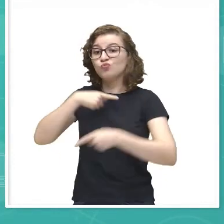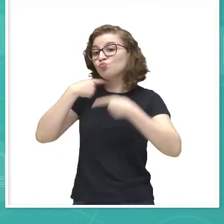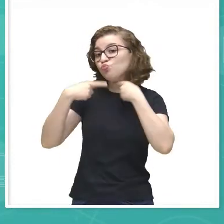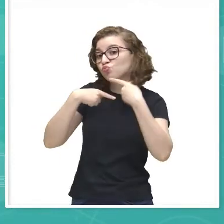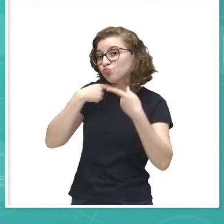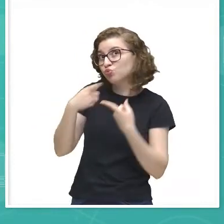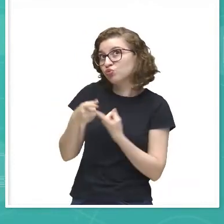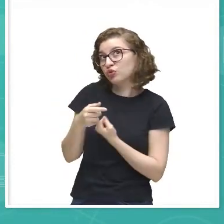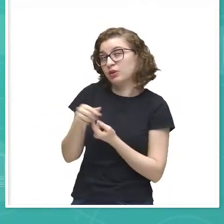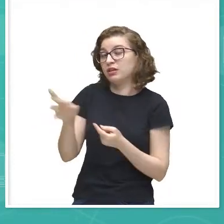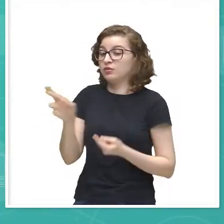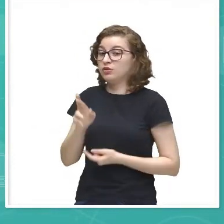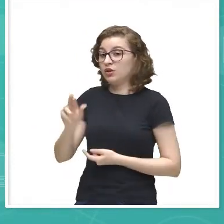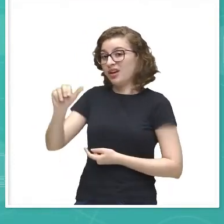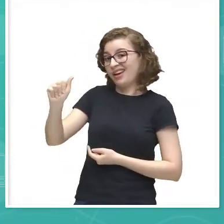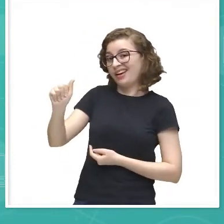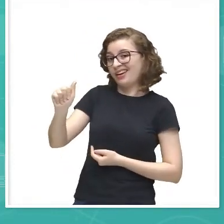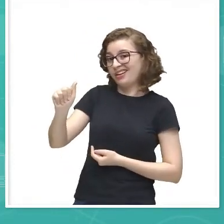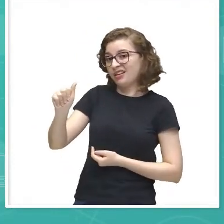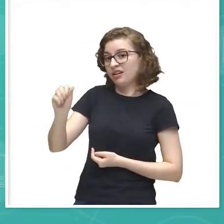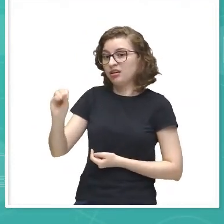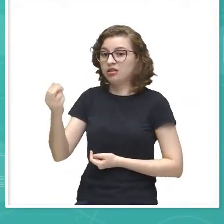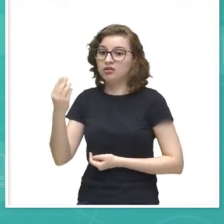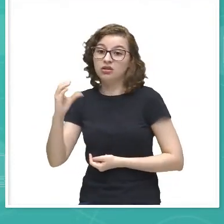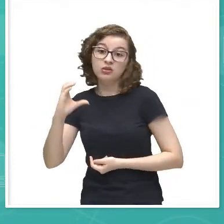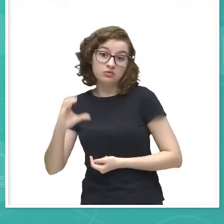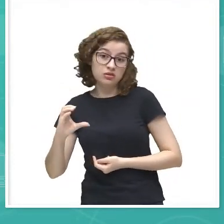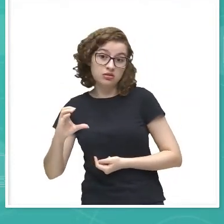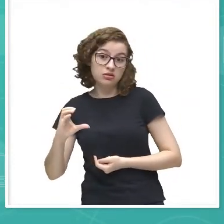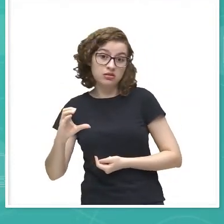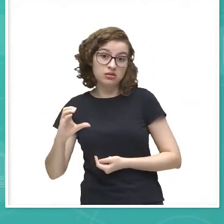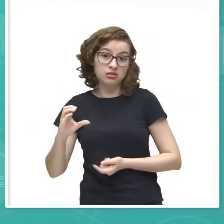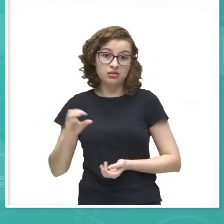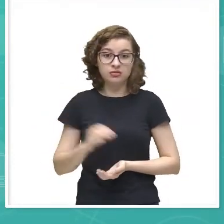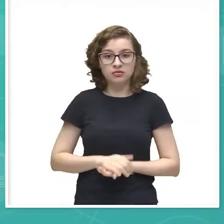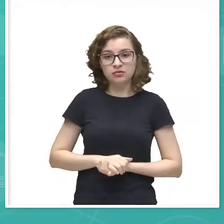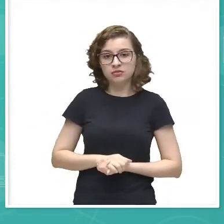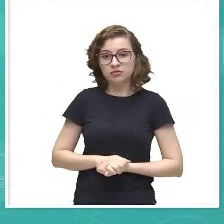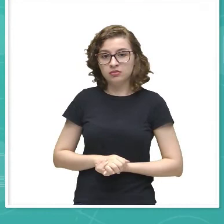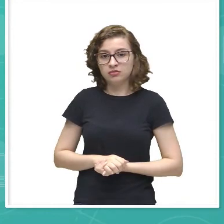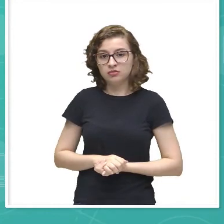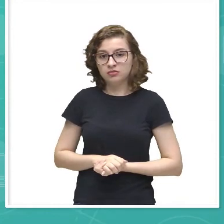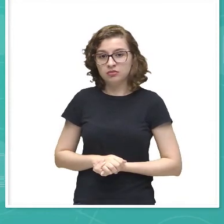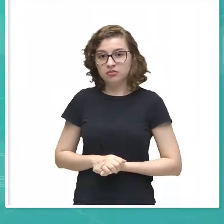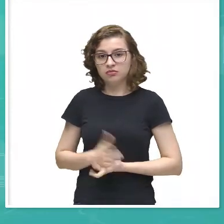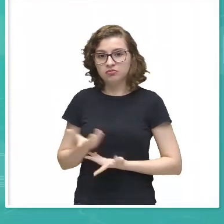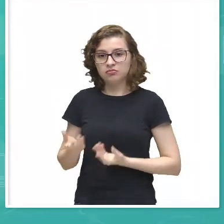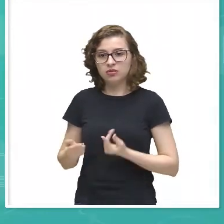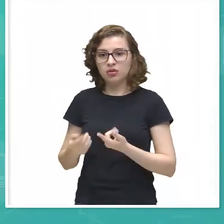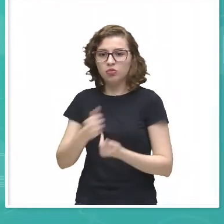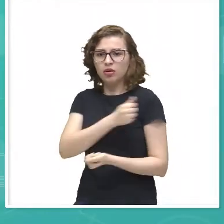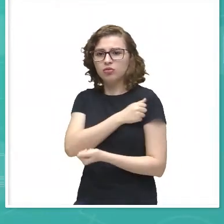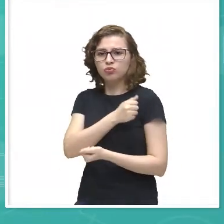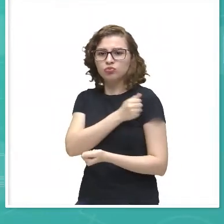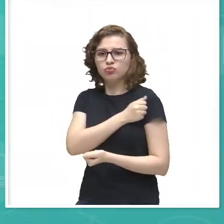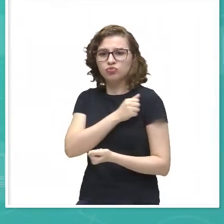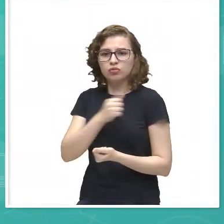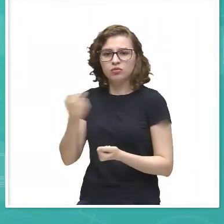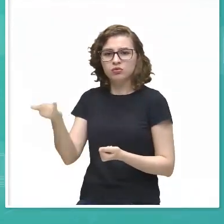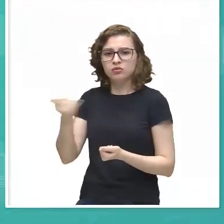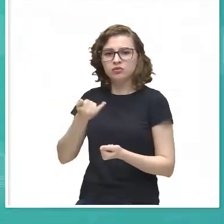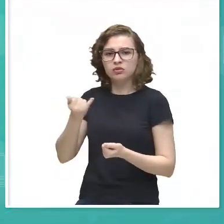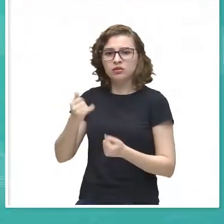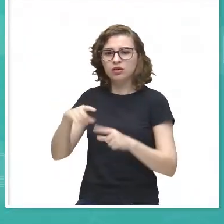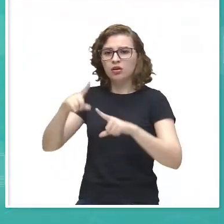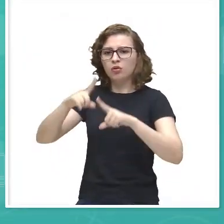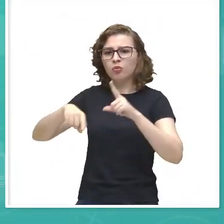entre A e a C. O Ezequiel está falando que ele está oscilando. Mas o que que está oscilando? O Ezequiel, é o teu sinal? Será? A Kiara falou